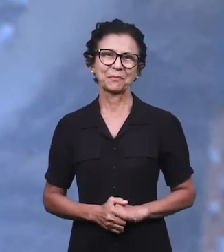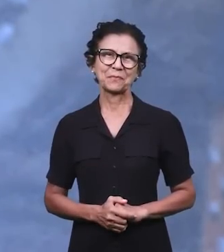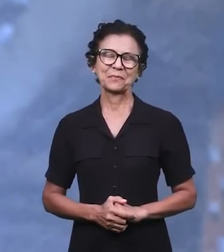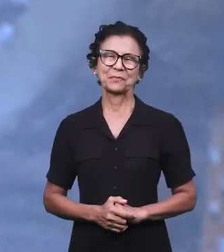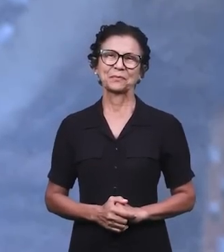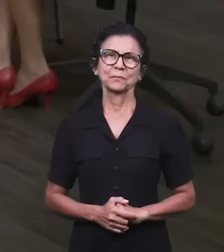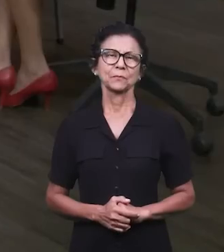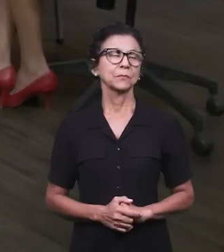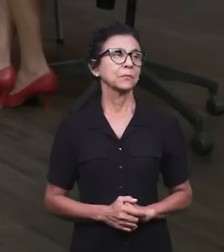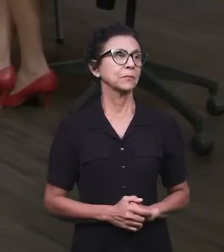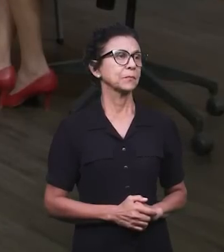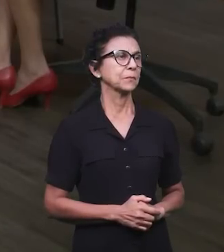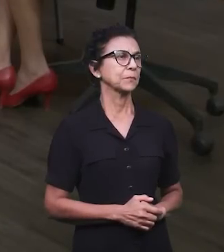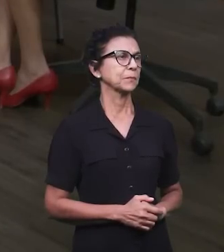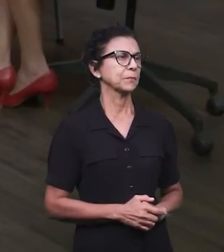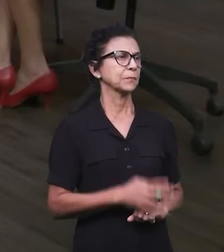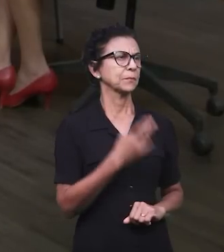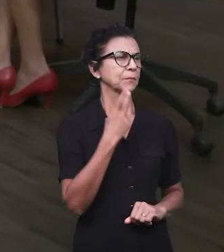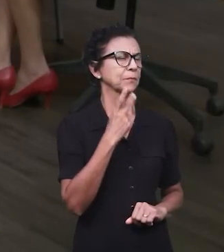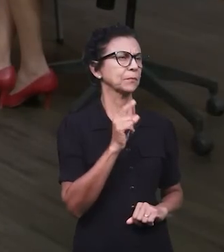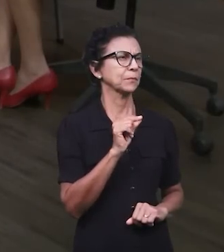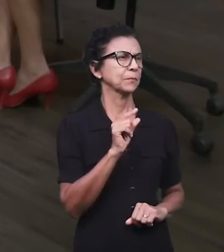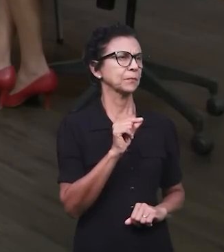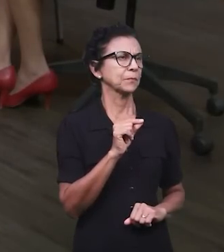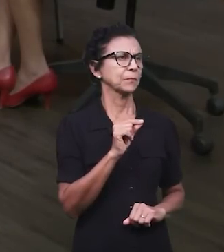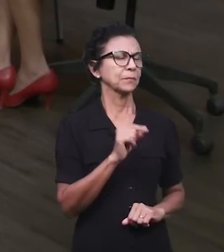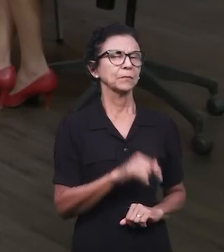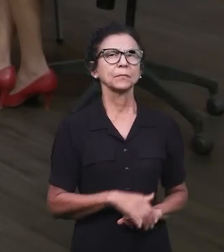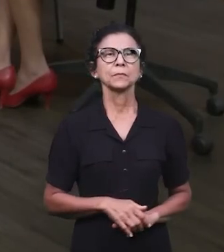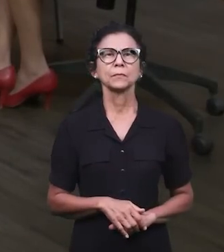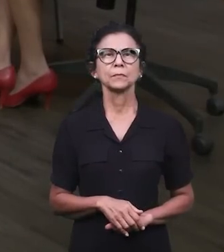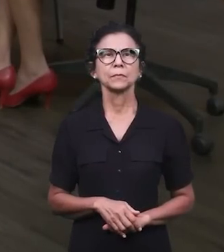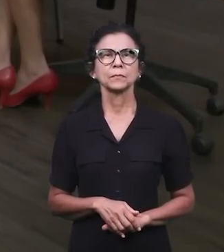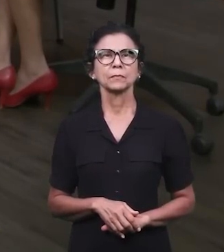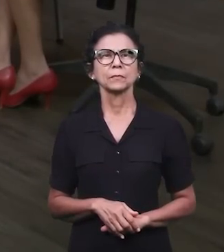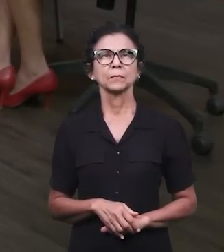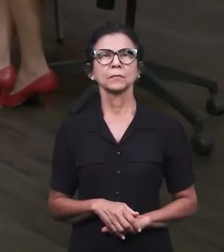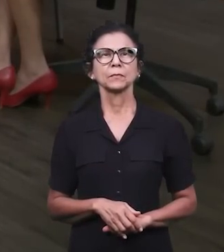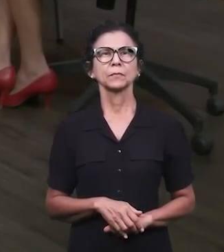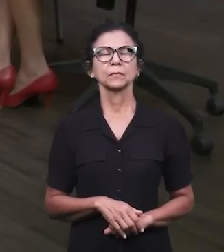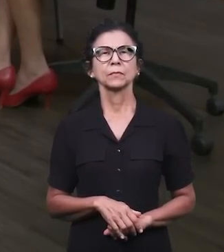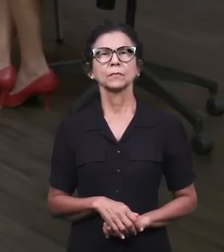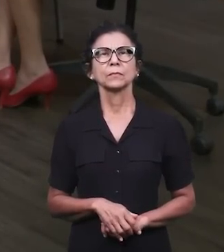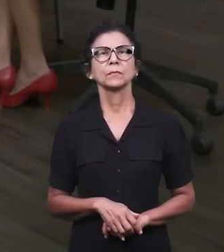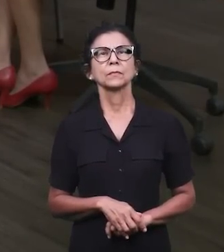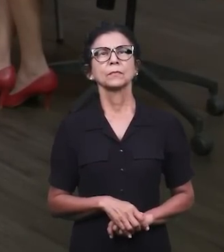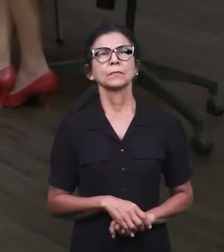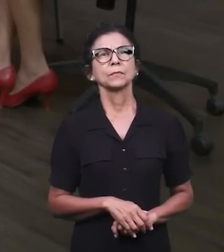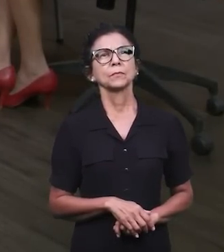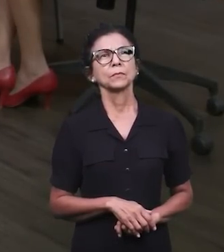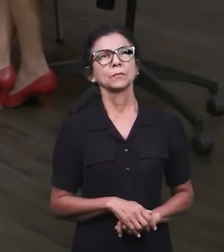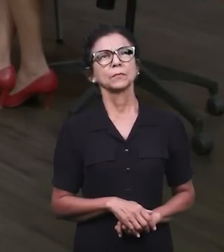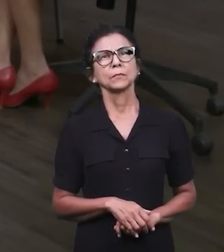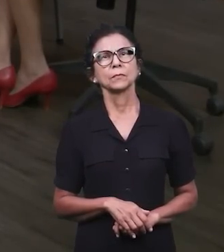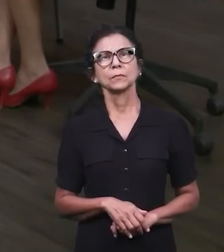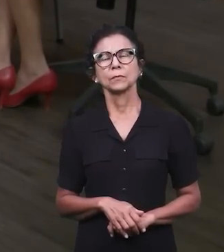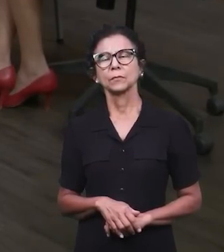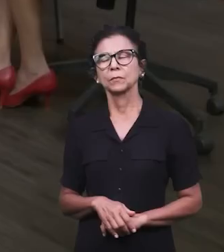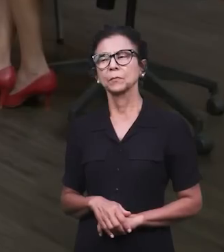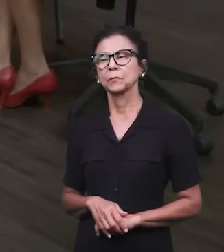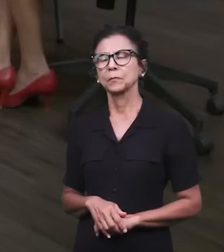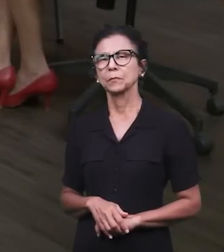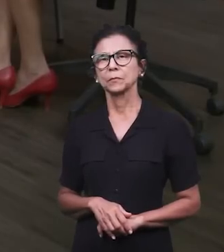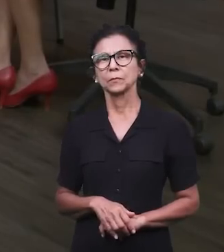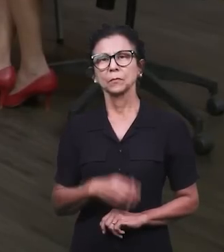Maranhão. Marcelo, você quer comentar essa experiência? Eu comentaria, talvez, em relação à entrega do jejum. Ele teve a condição de,